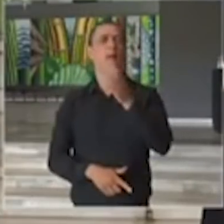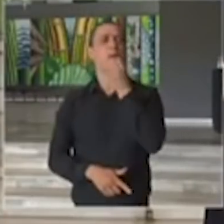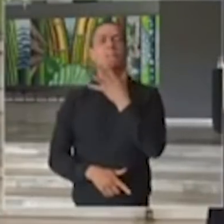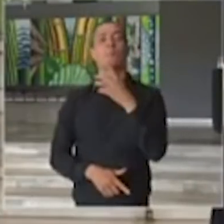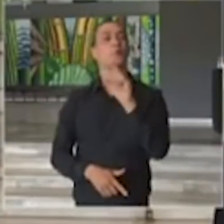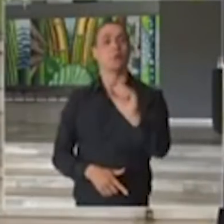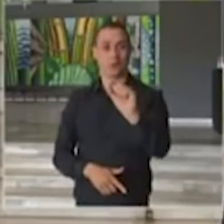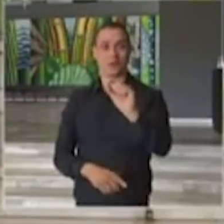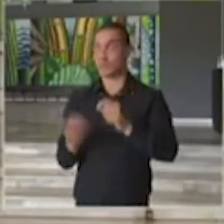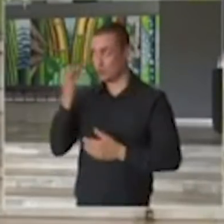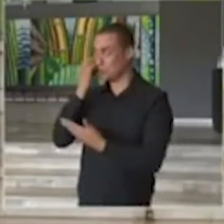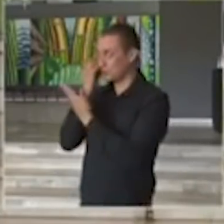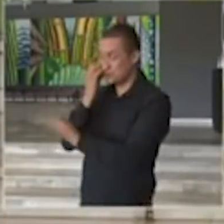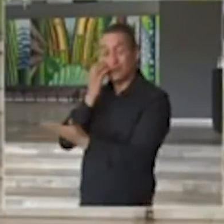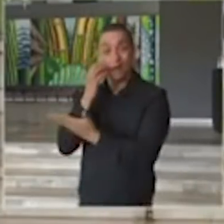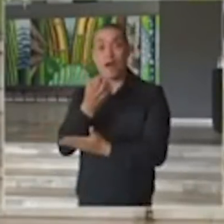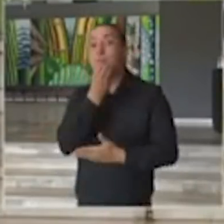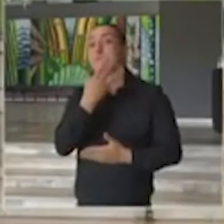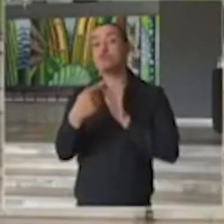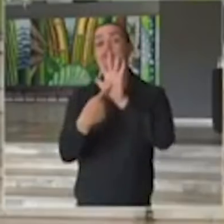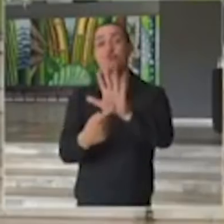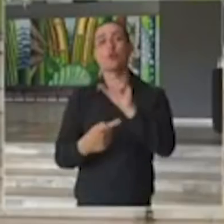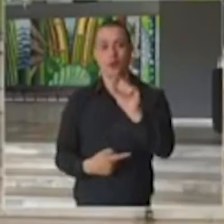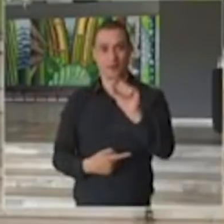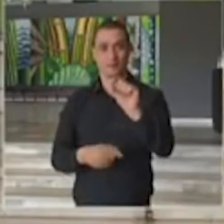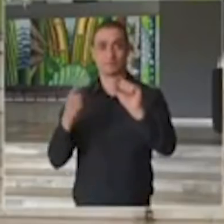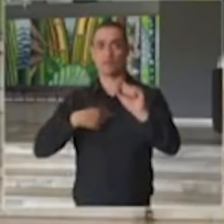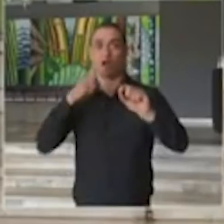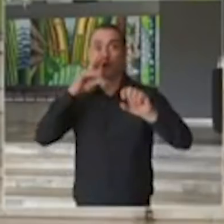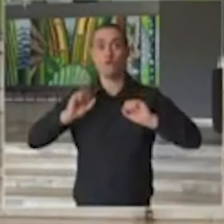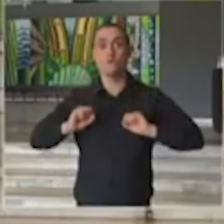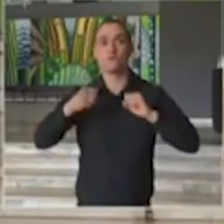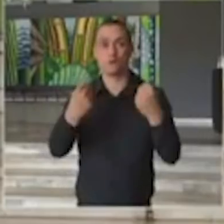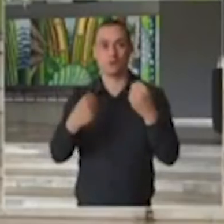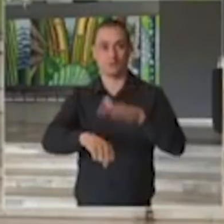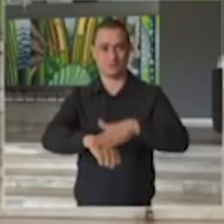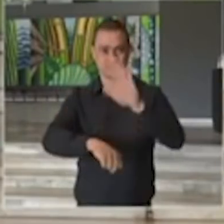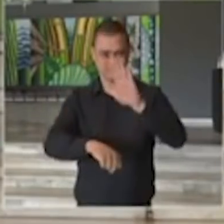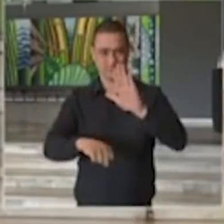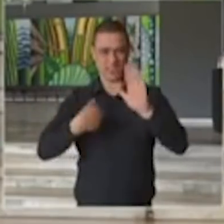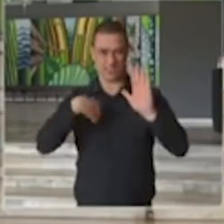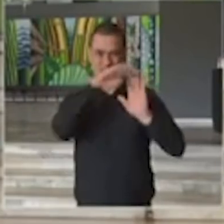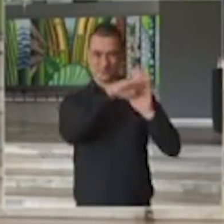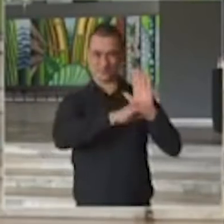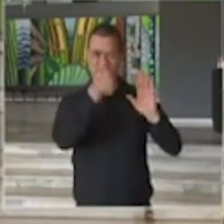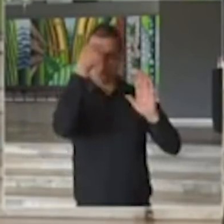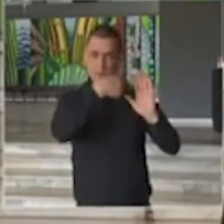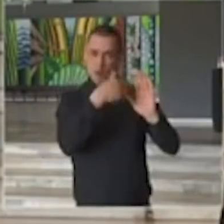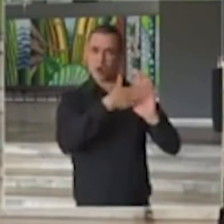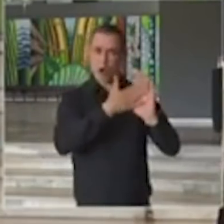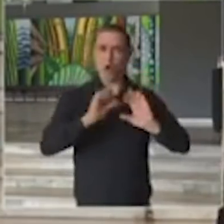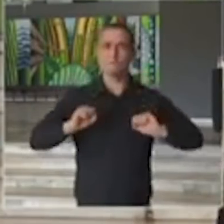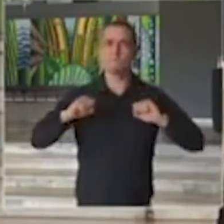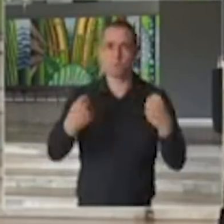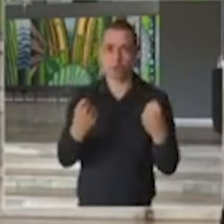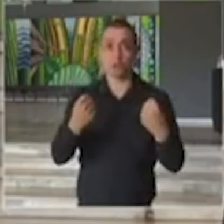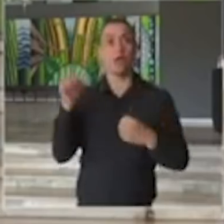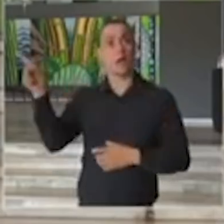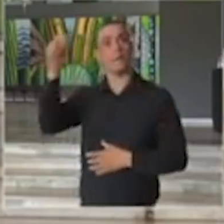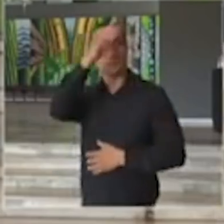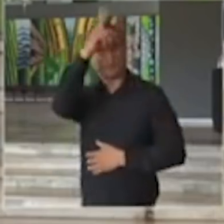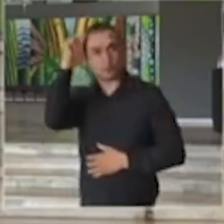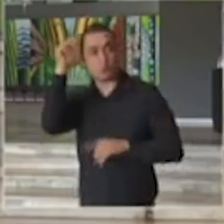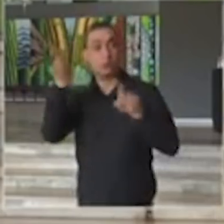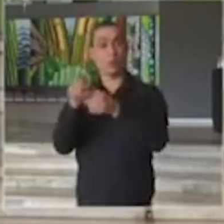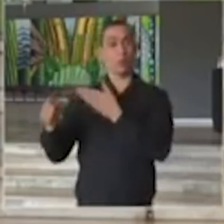são bons sinais bruno covas que demonstram o fortalecimento uma das medidas quem temos adotado vamos da